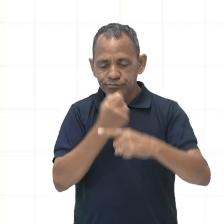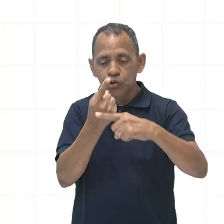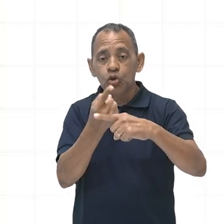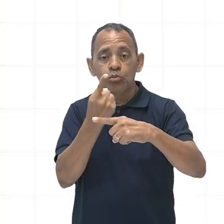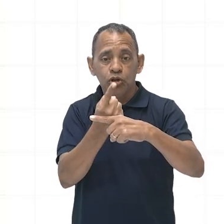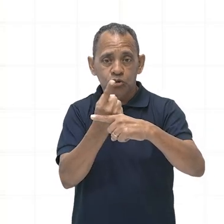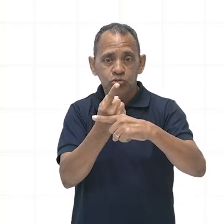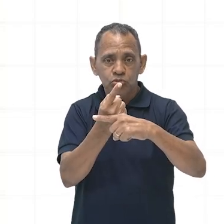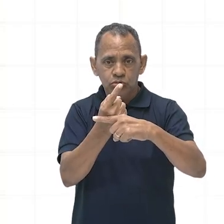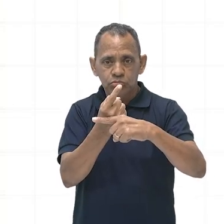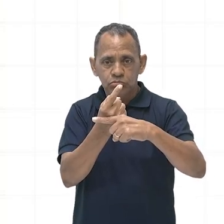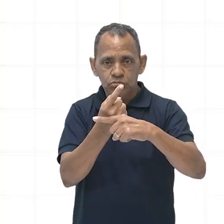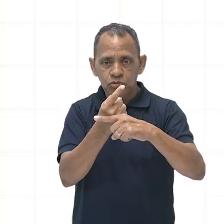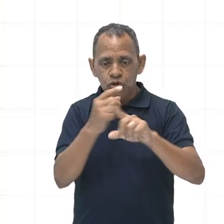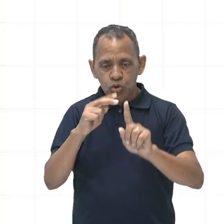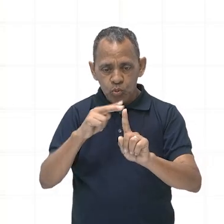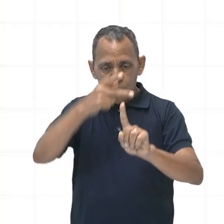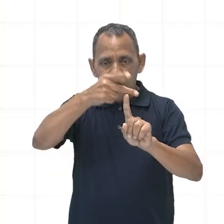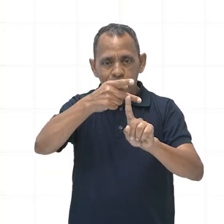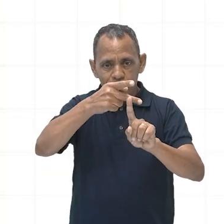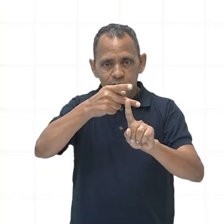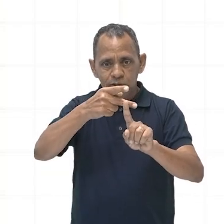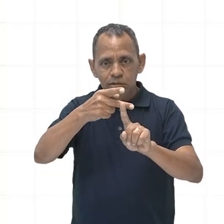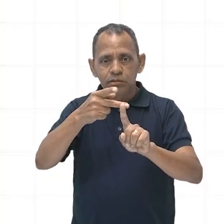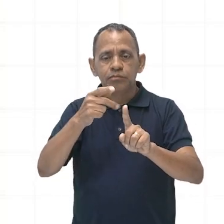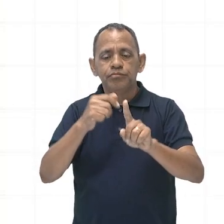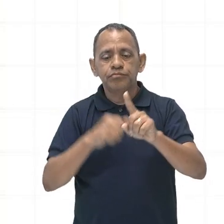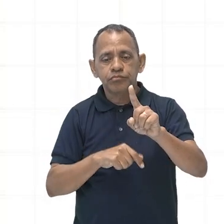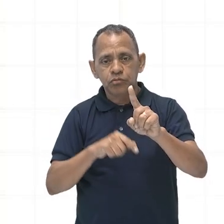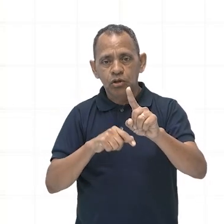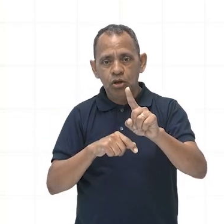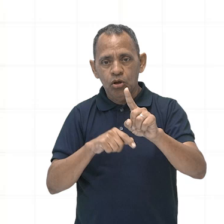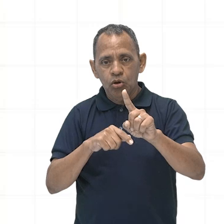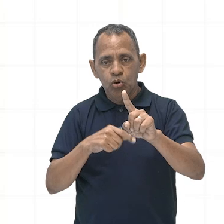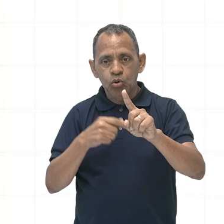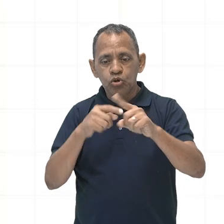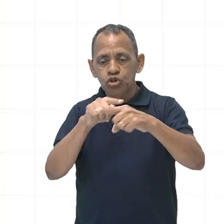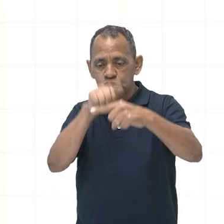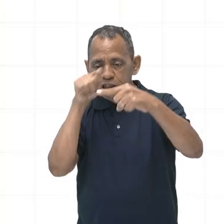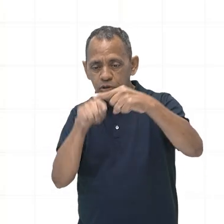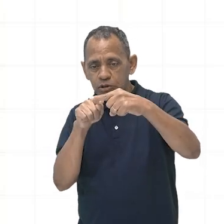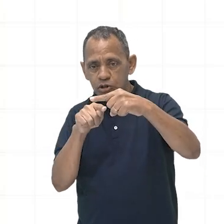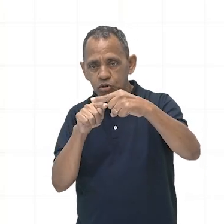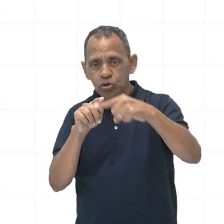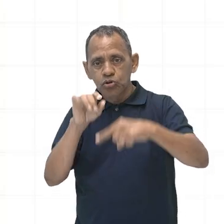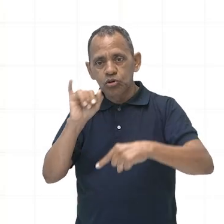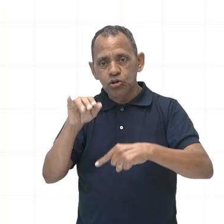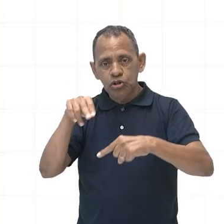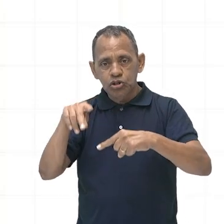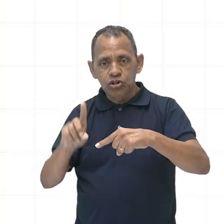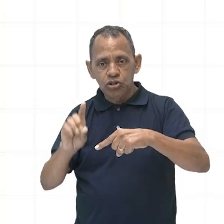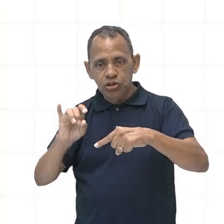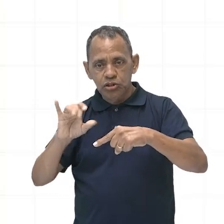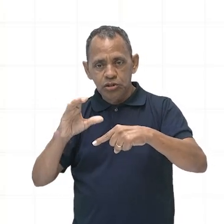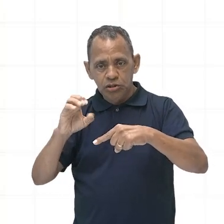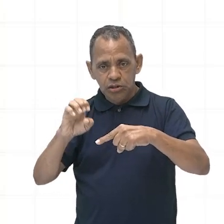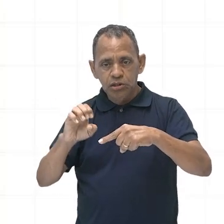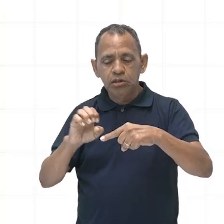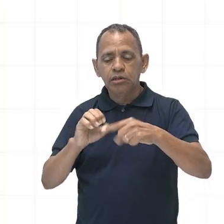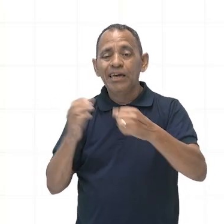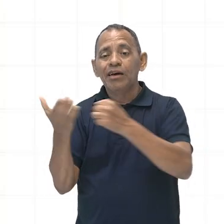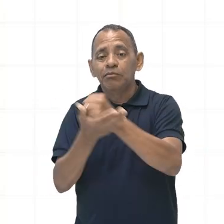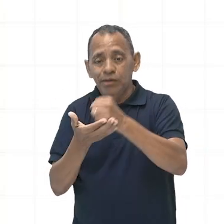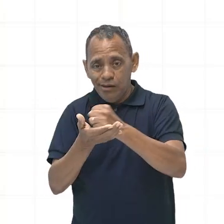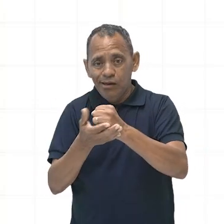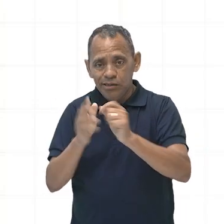ele vira o expoente do radicando, o índice, o denominador vira o índice e a potência, a base, vira o